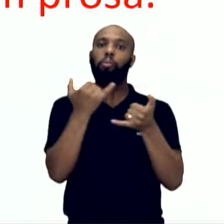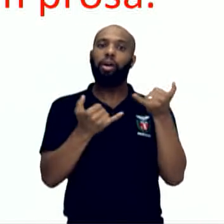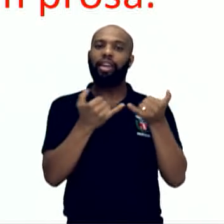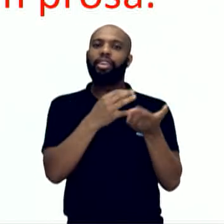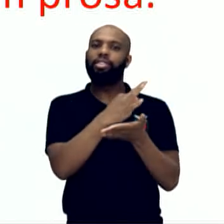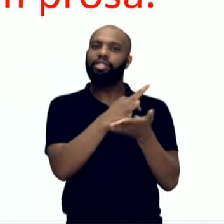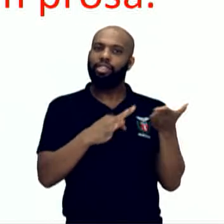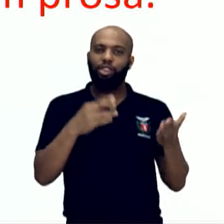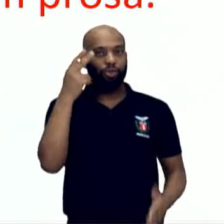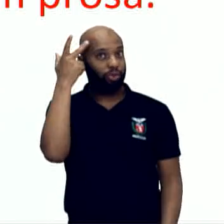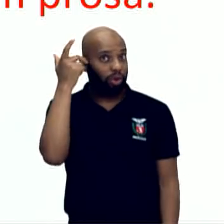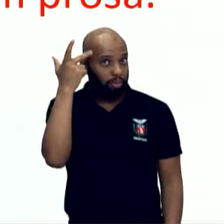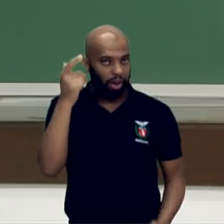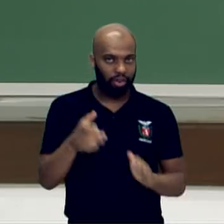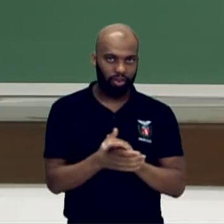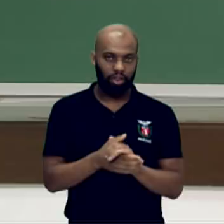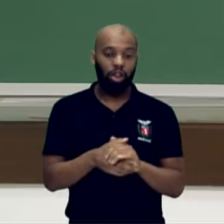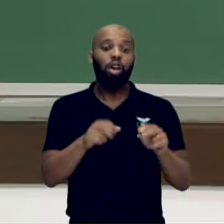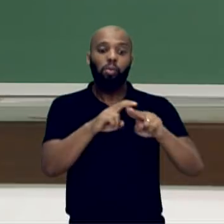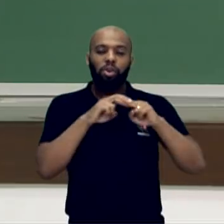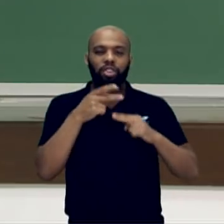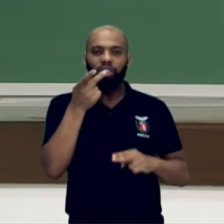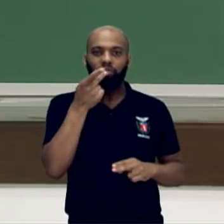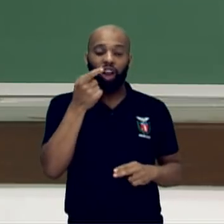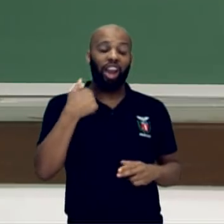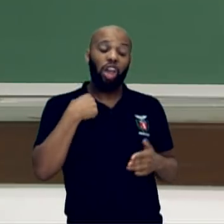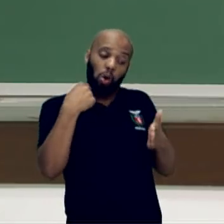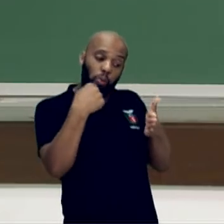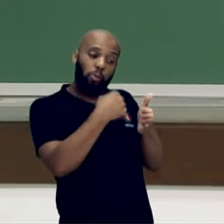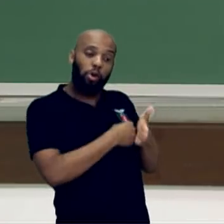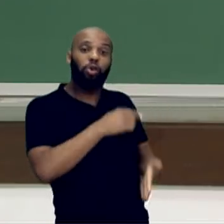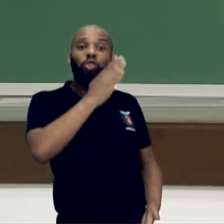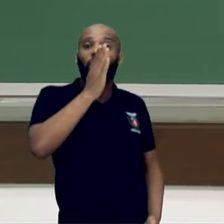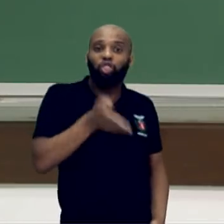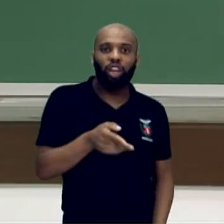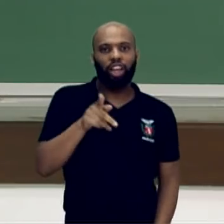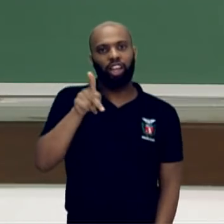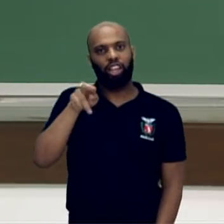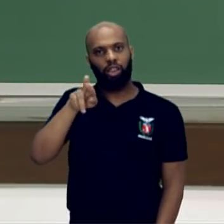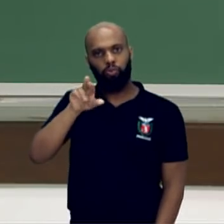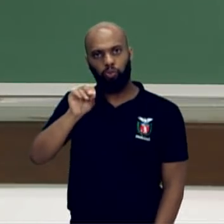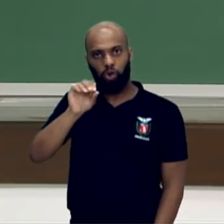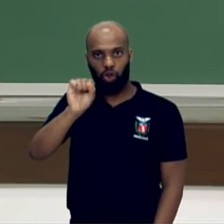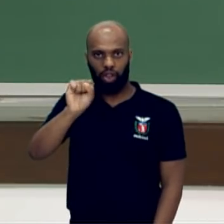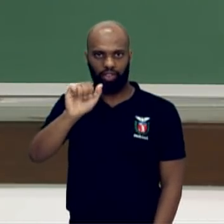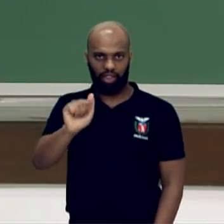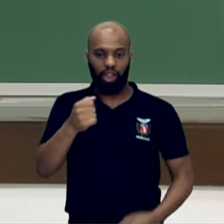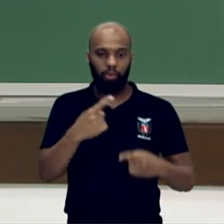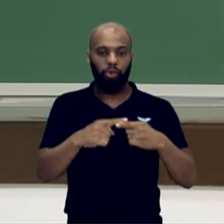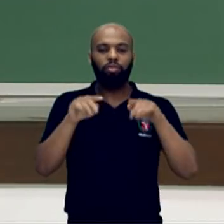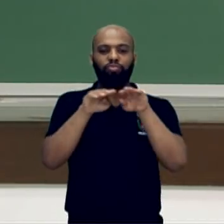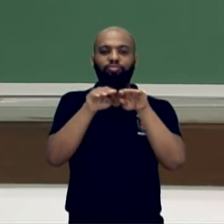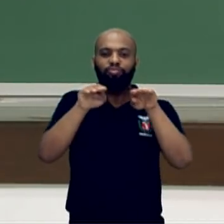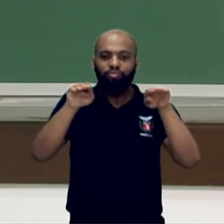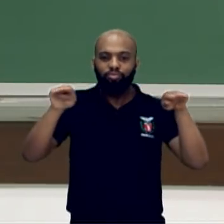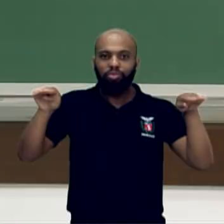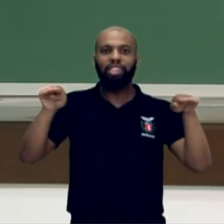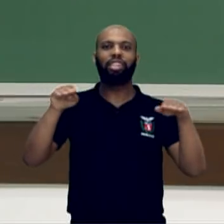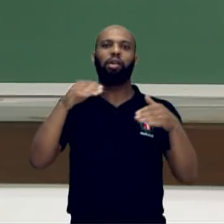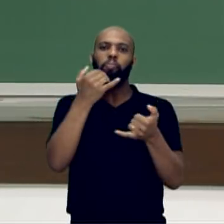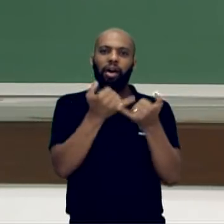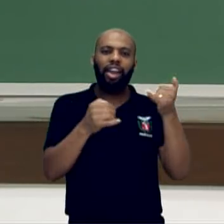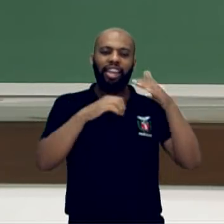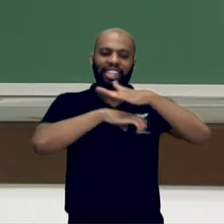É por isso que ele diz, me pergunto já em prosa, porque ali está deitado o texto, seguindo a estrutura